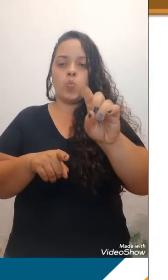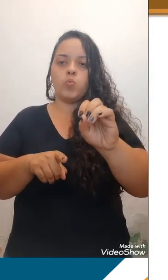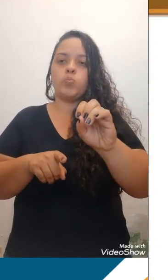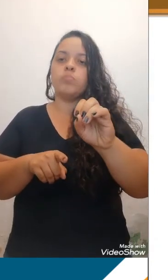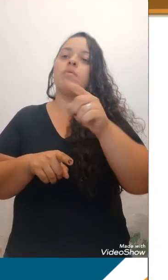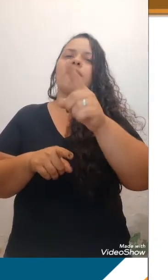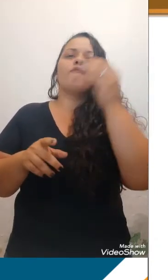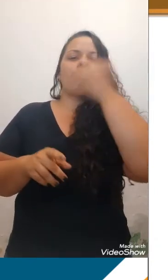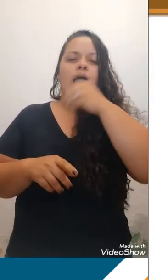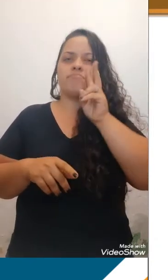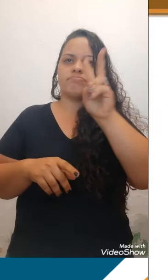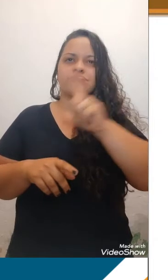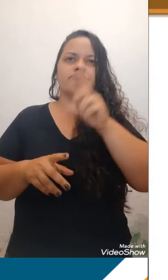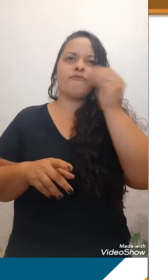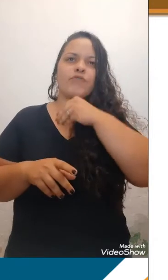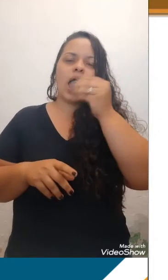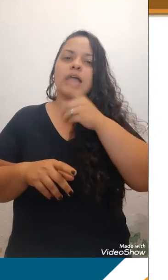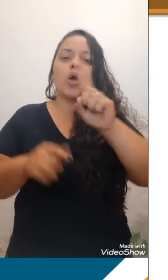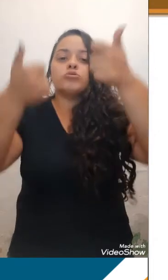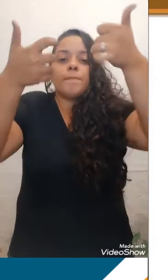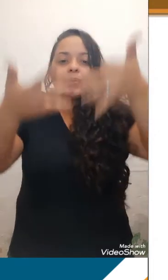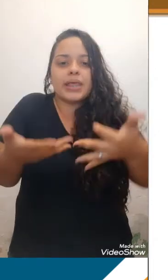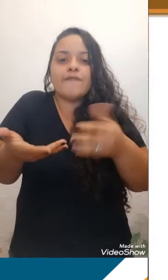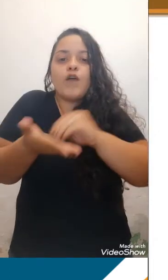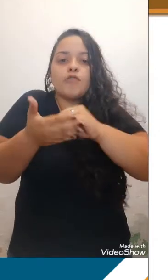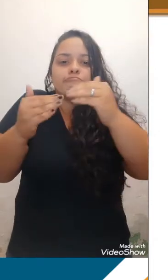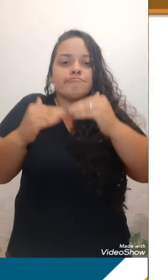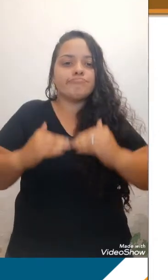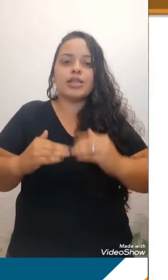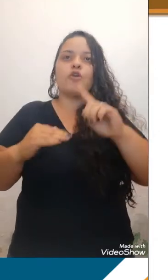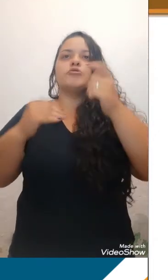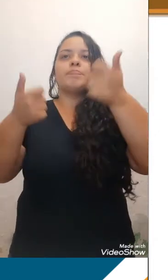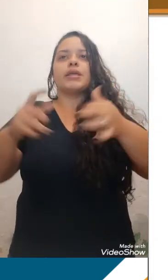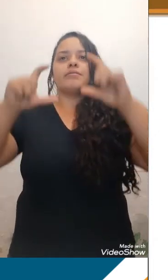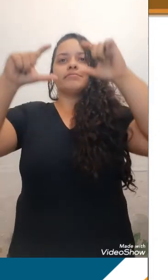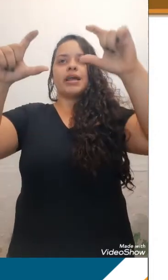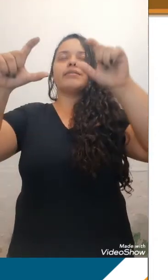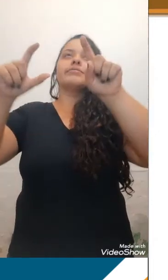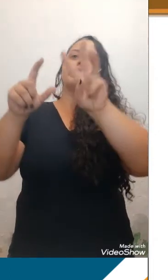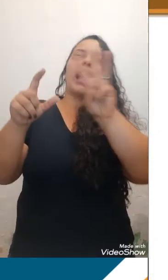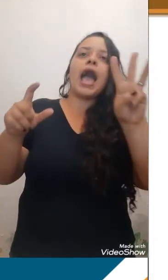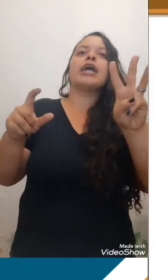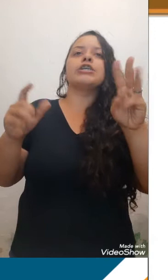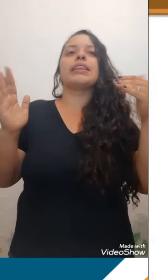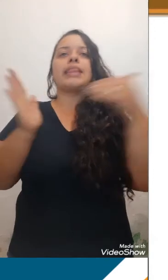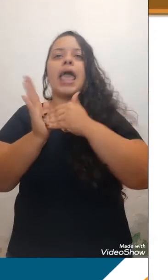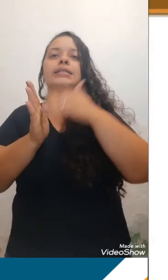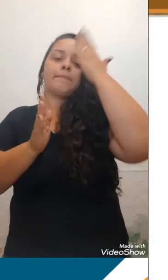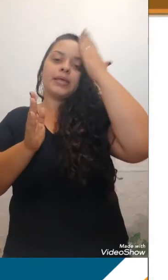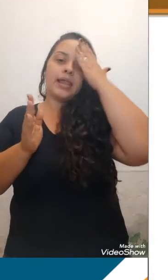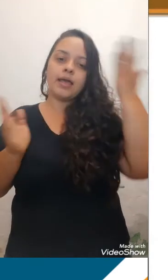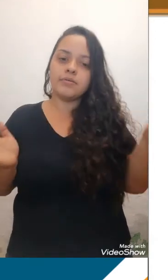aí uma fundamentação muito fraca, certo? Que não explica esse primeiro período aí, né? De os sites até